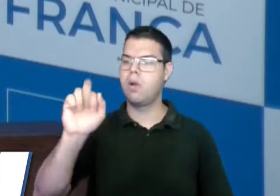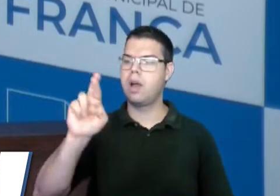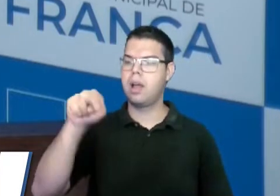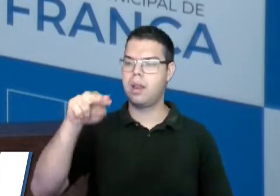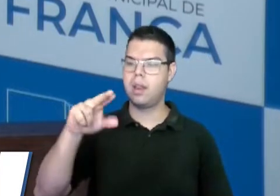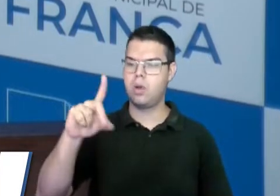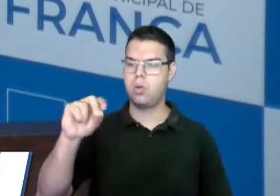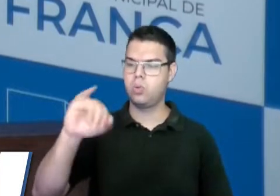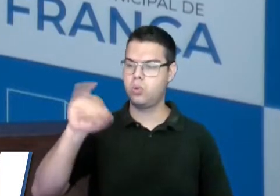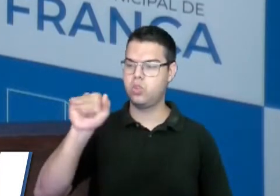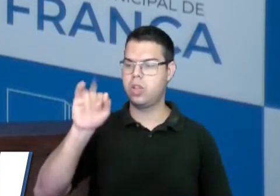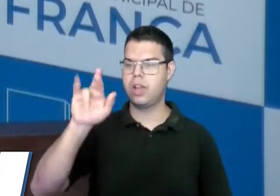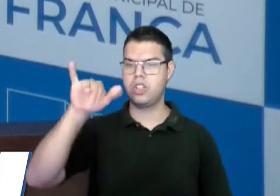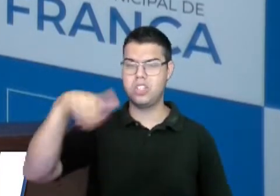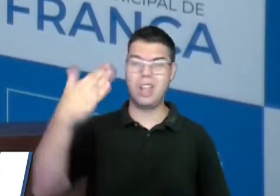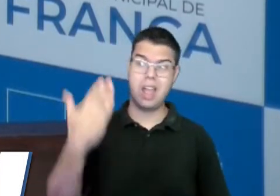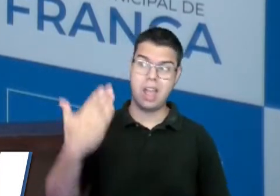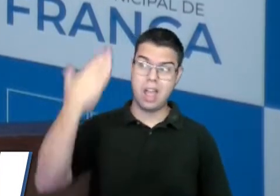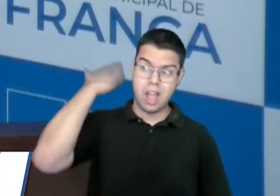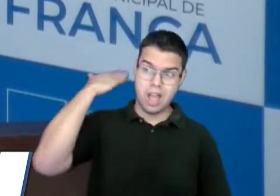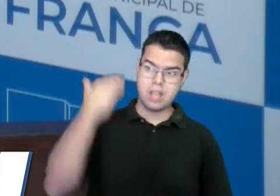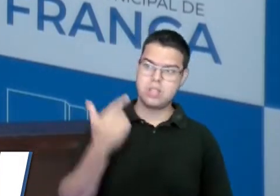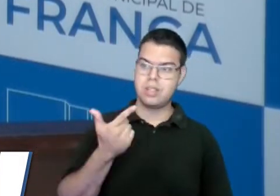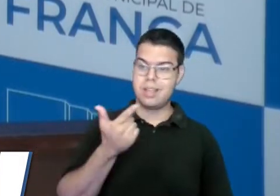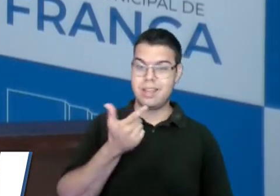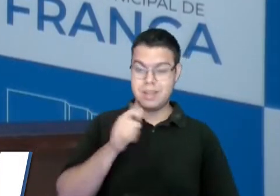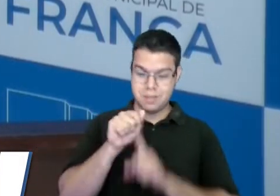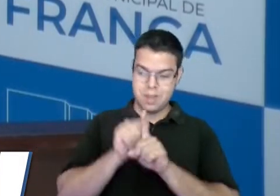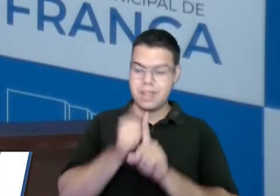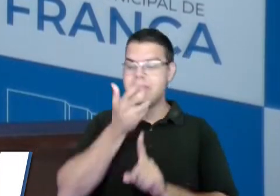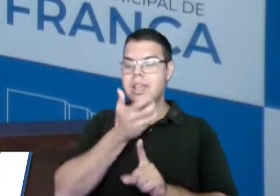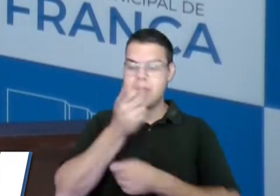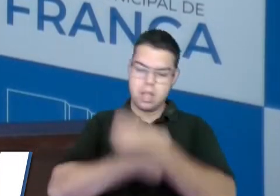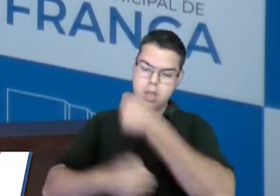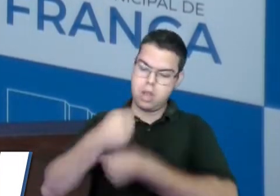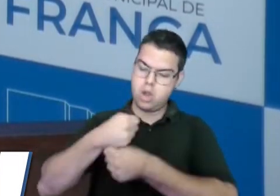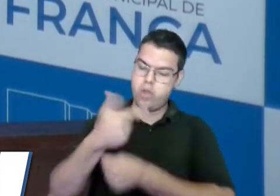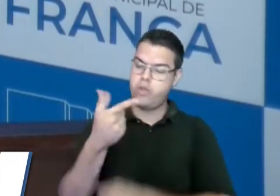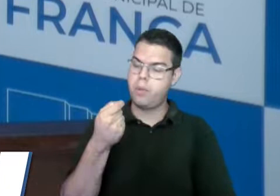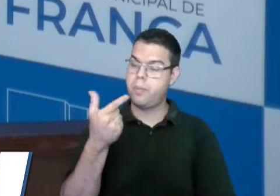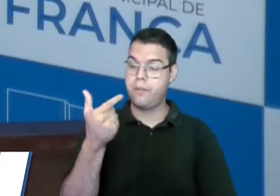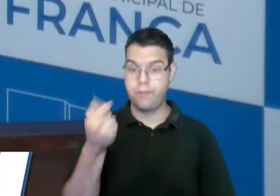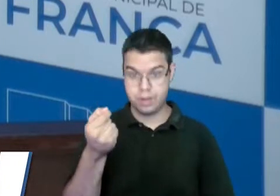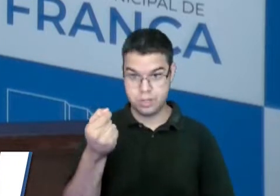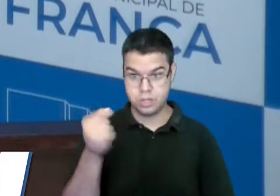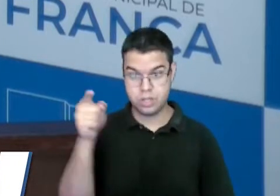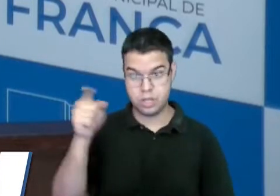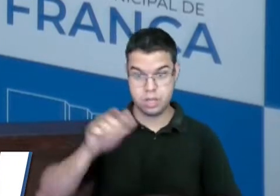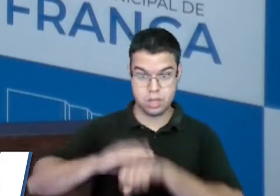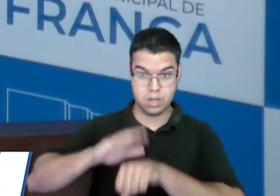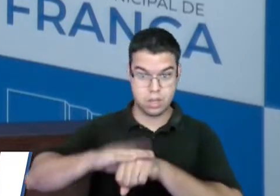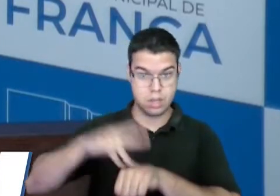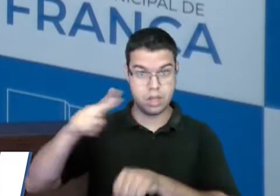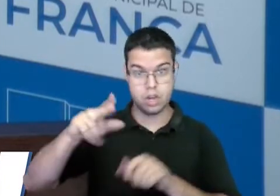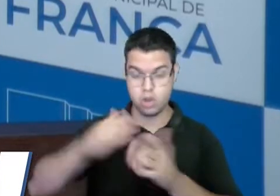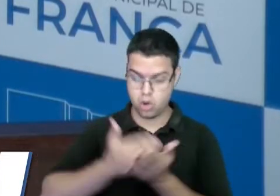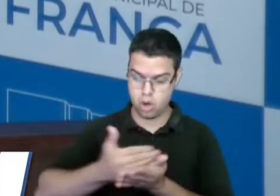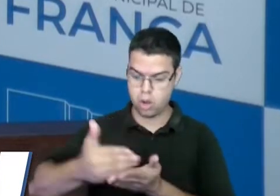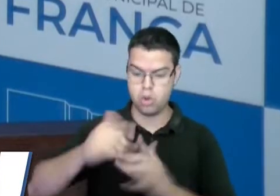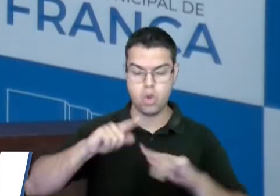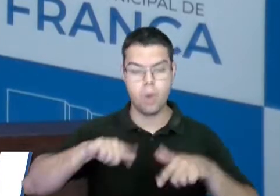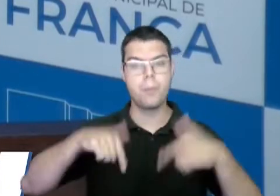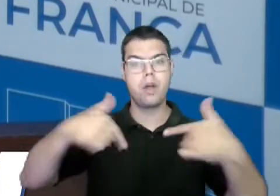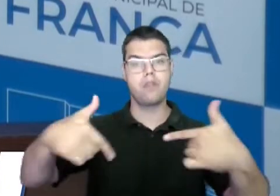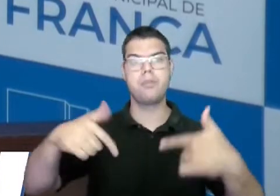em dezembro de 2020, na qual ele iniciou um movimento e falou: nós precisamos